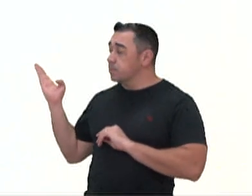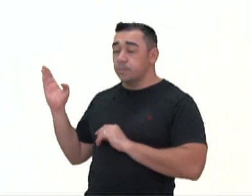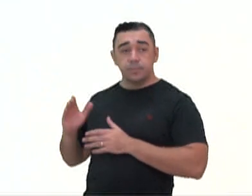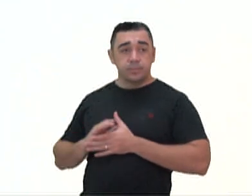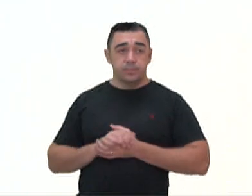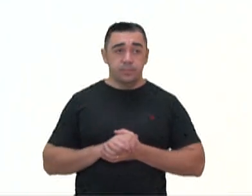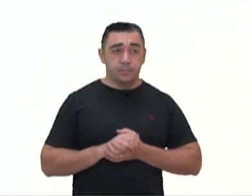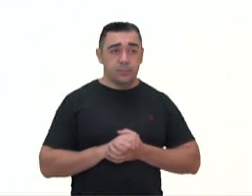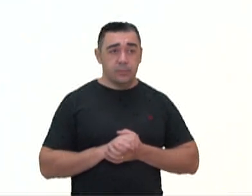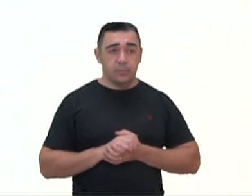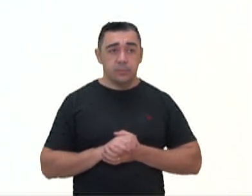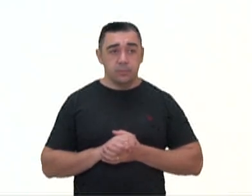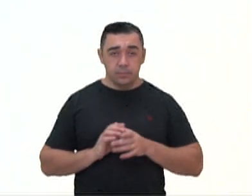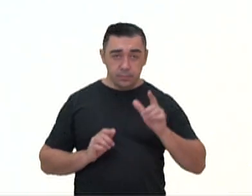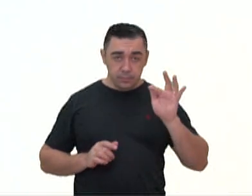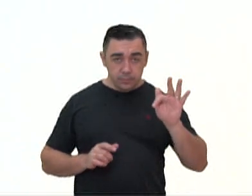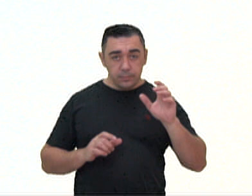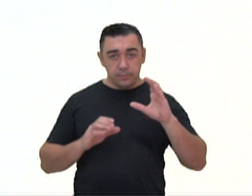Função